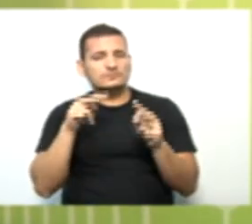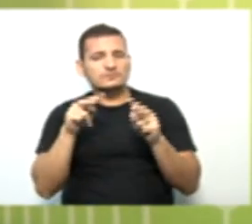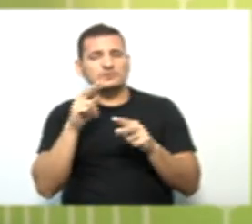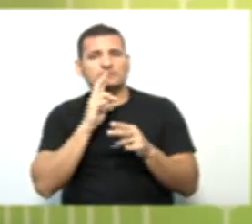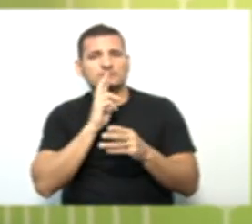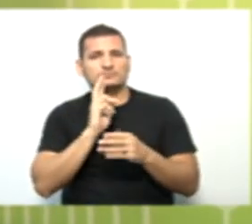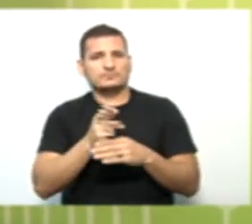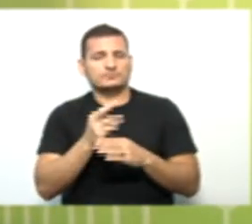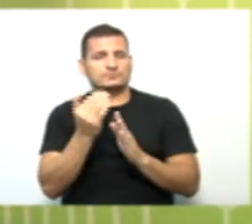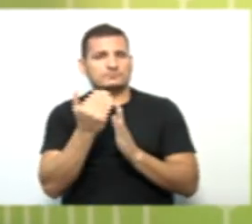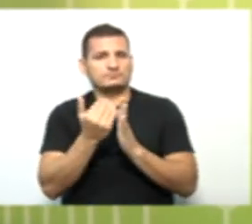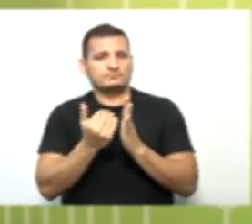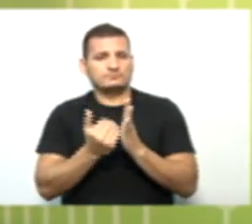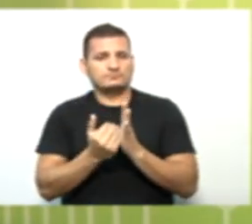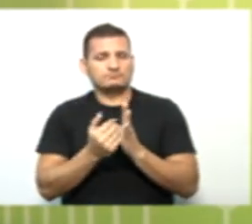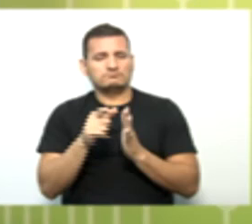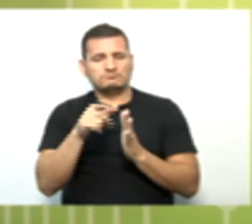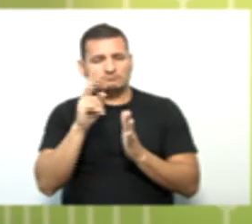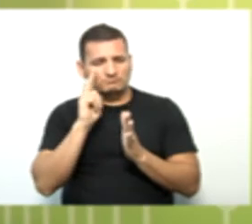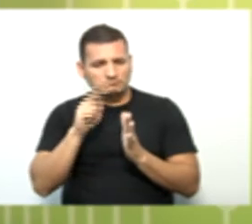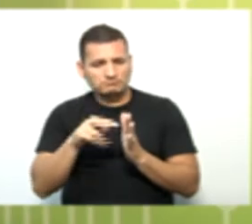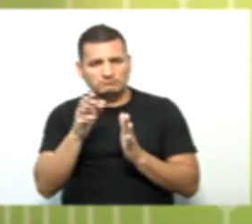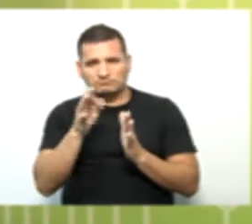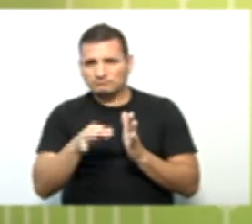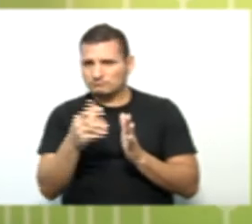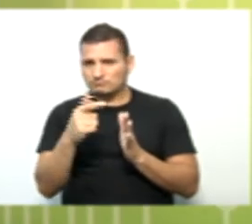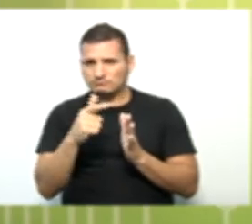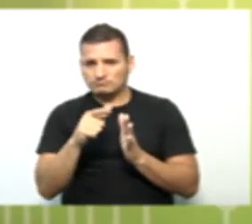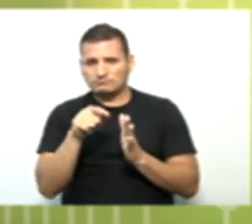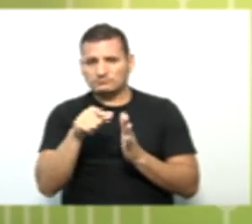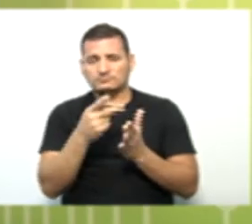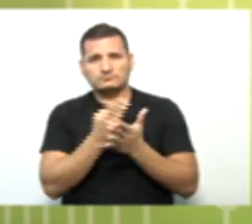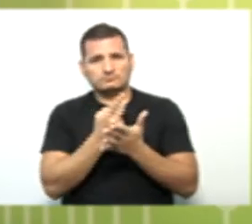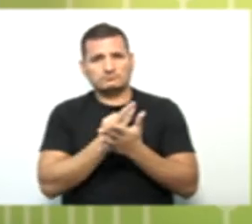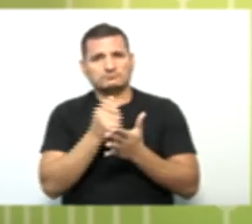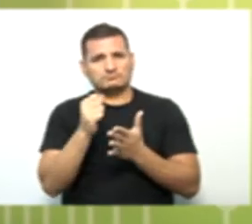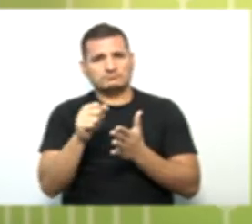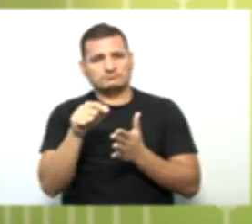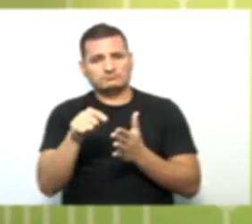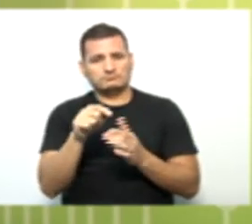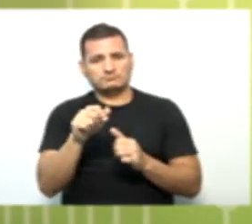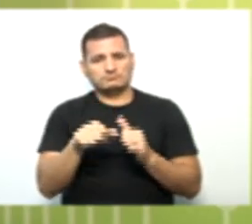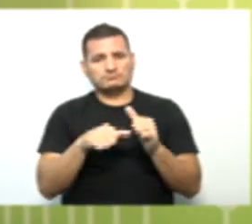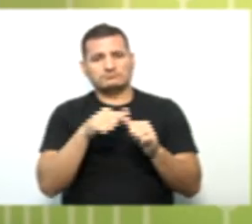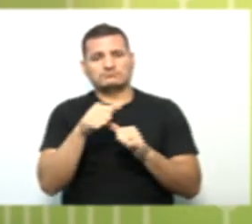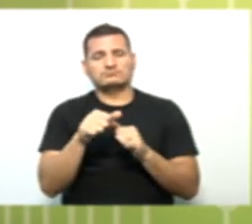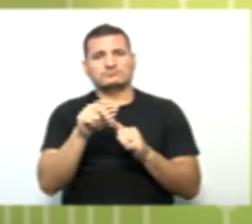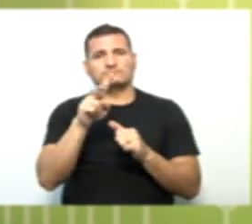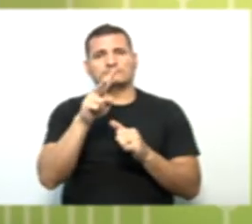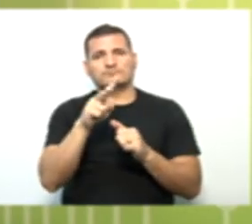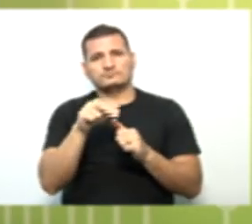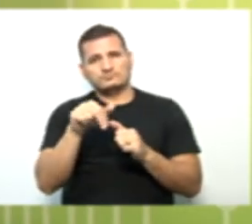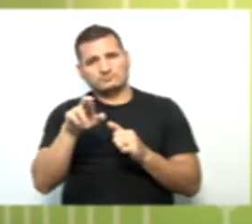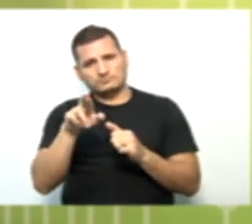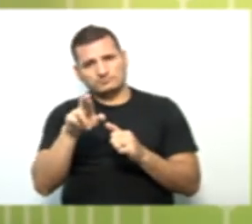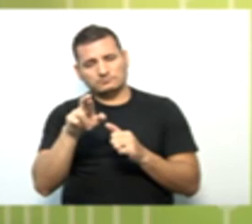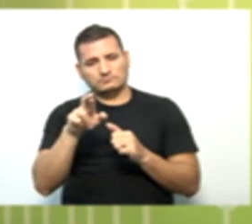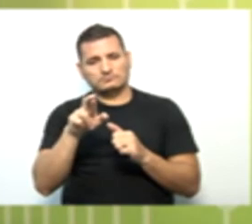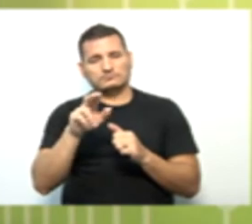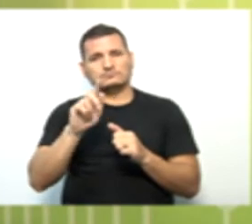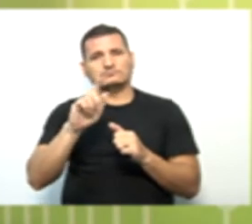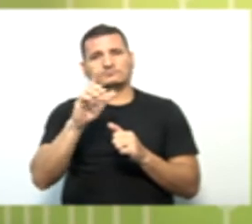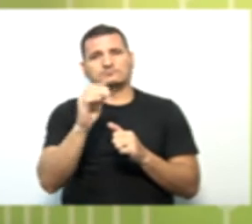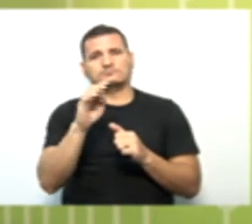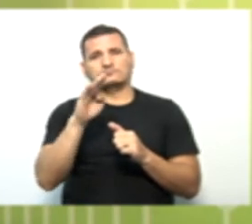do seu programa e ver que aquilo não está correto. E aí o erro pode estar nisso. Você está alterando uma variável que é global